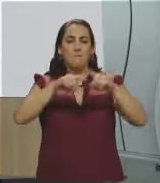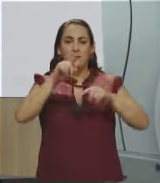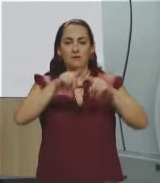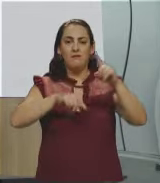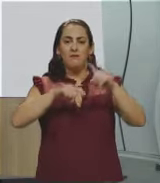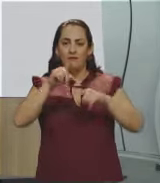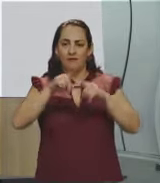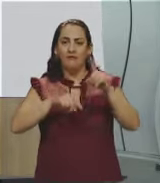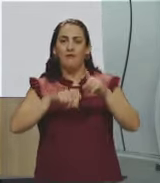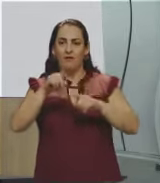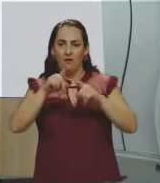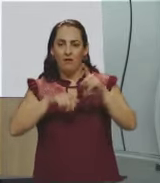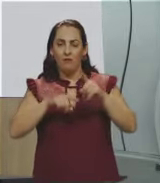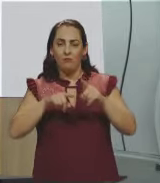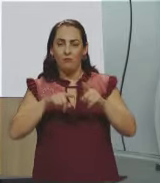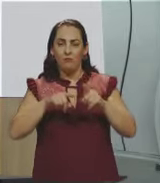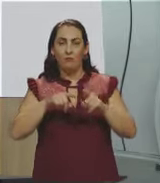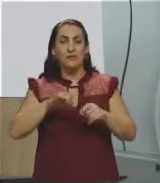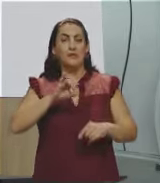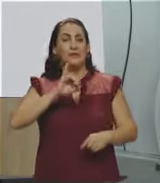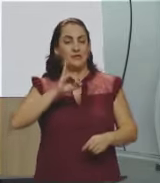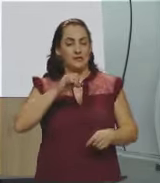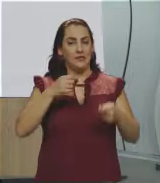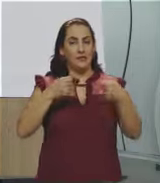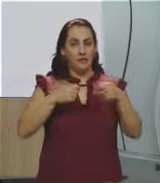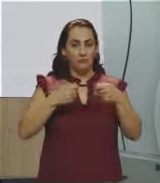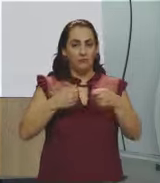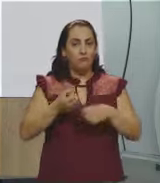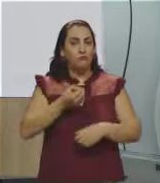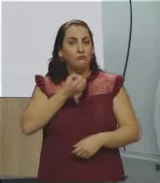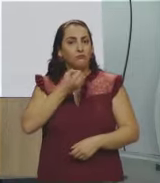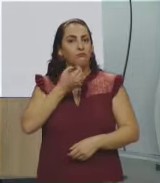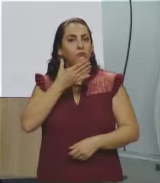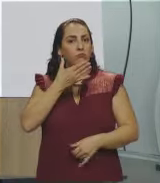Então, para bons condutores elétricos, essa